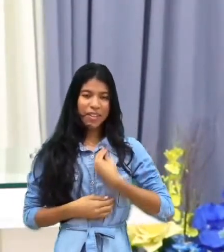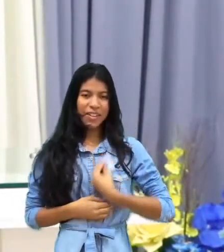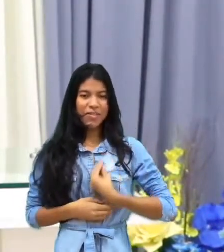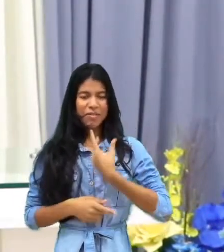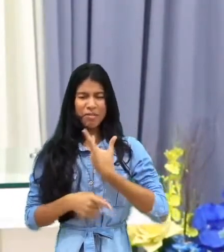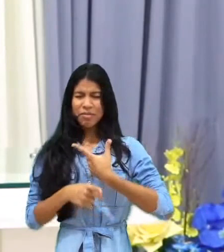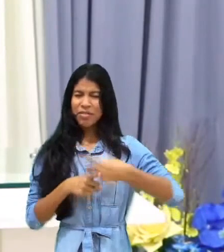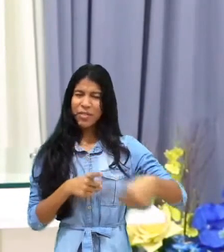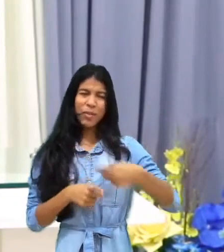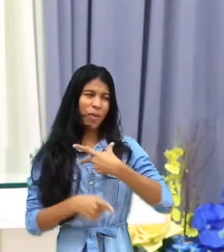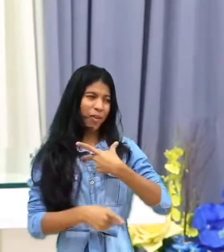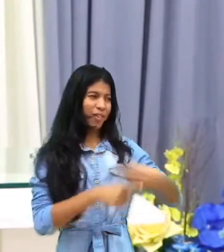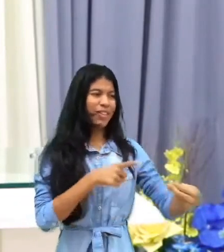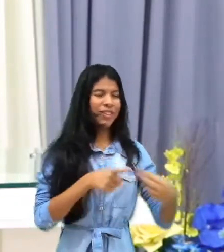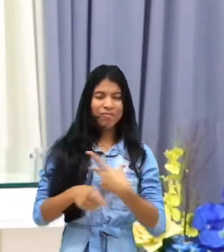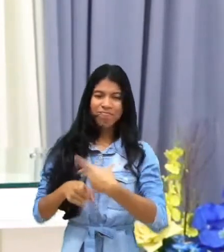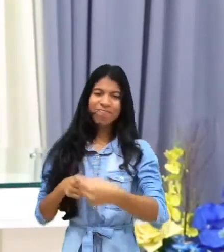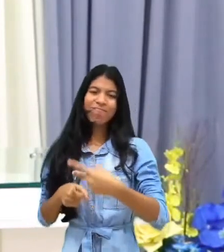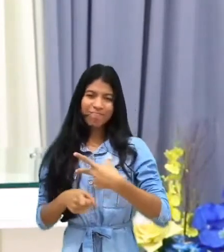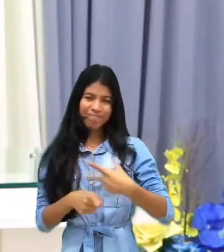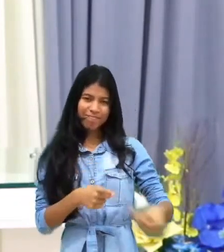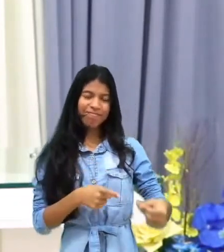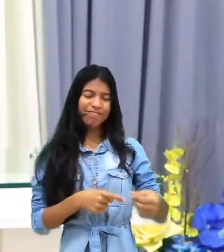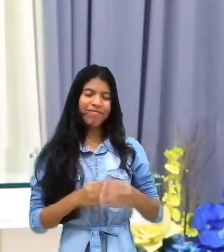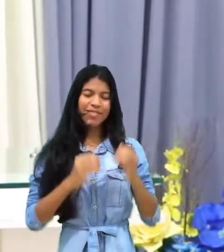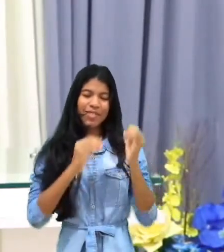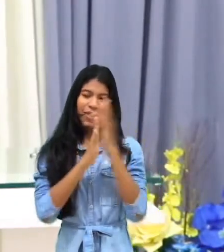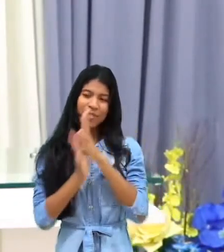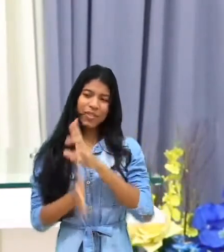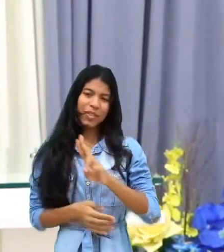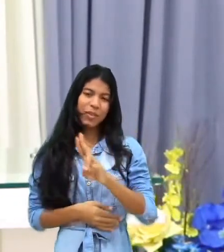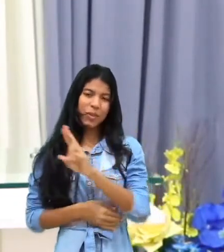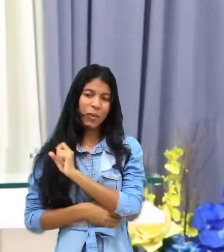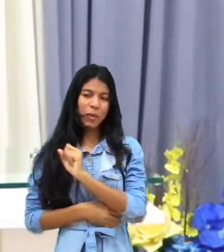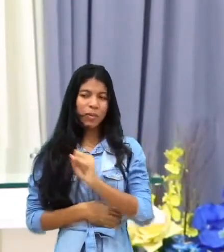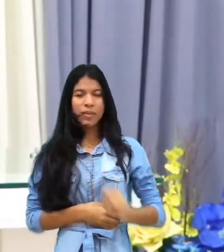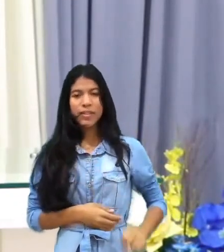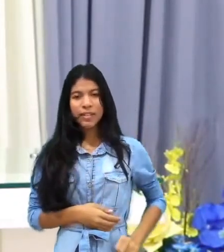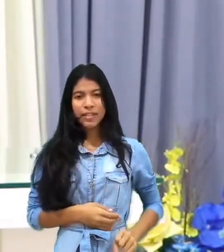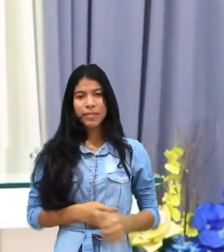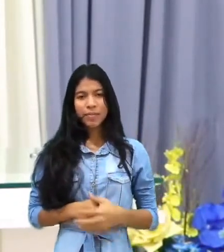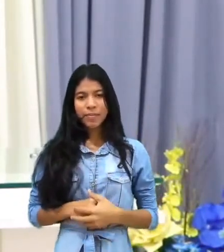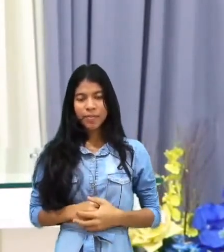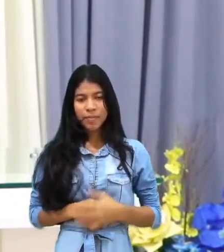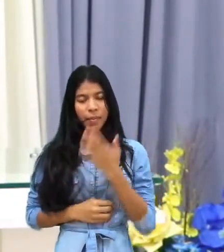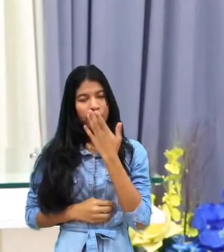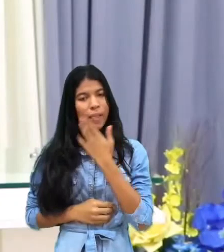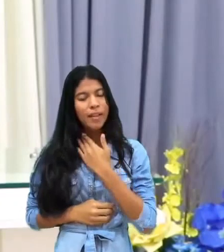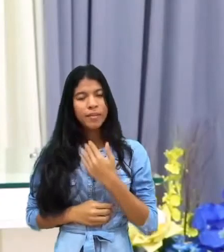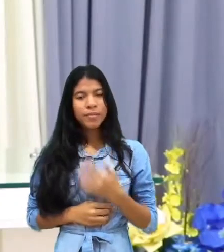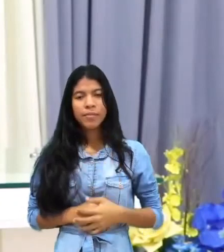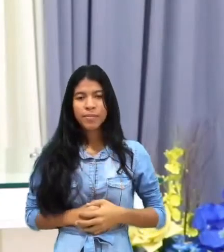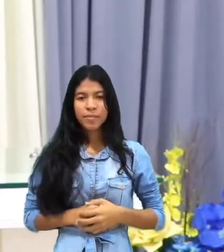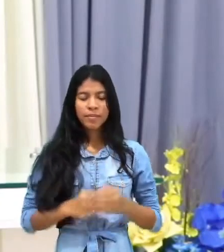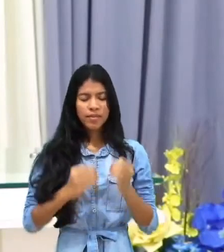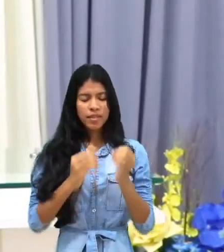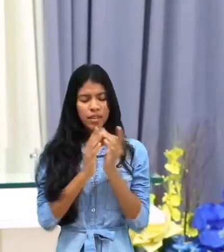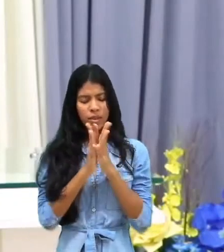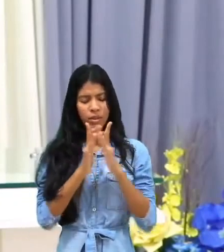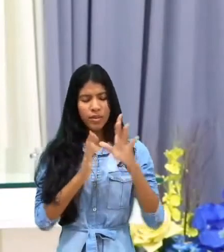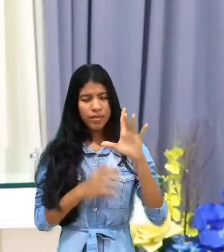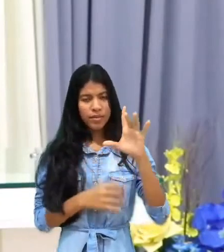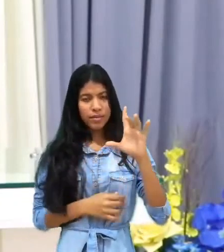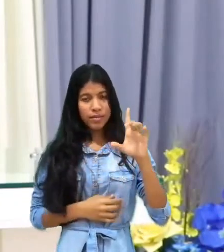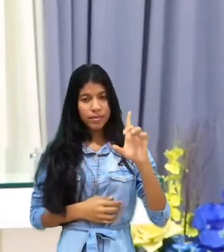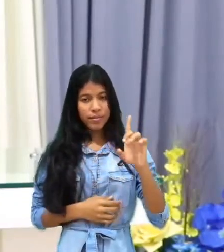vitória em vitória. Louvado seja o nome do Senhor. Glória a Deus.